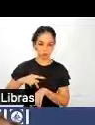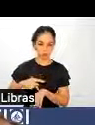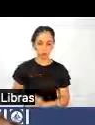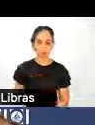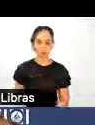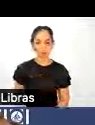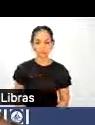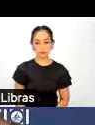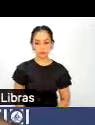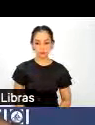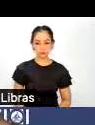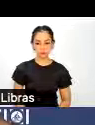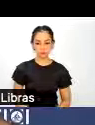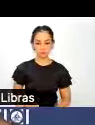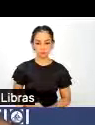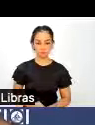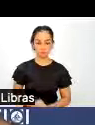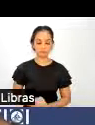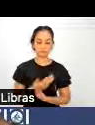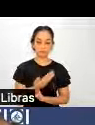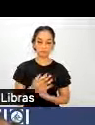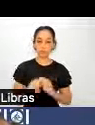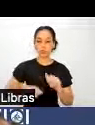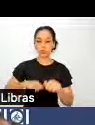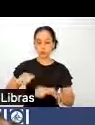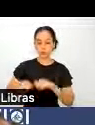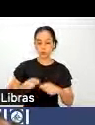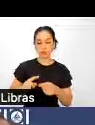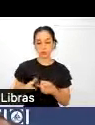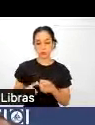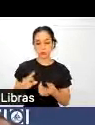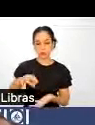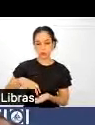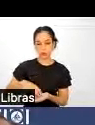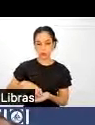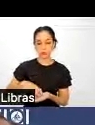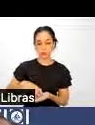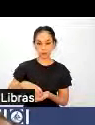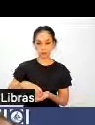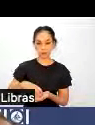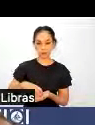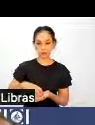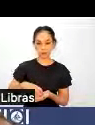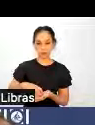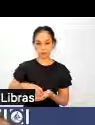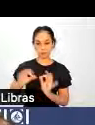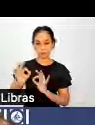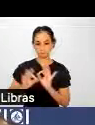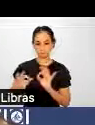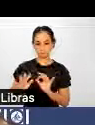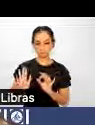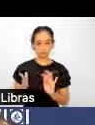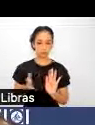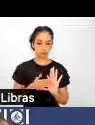Nesse caso, o programa de ciclovias também do centro está articulado, né, nessa